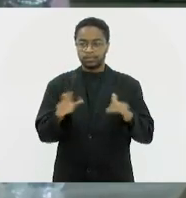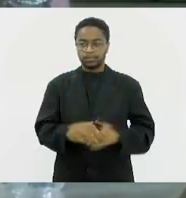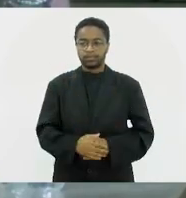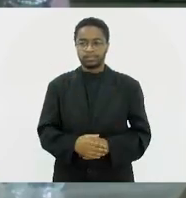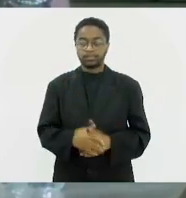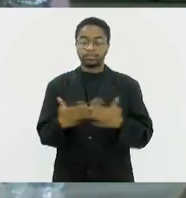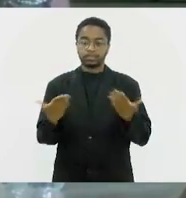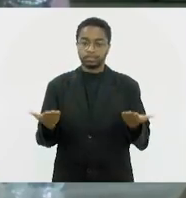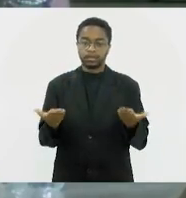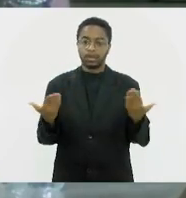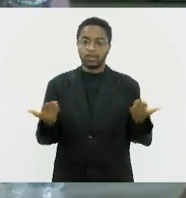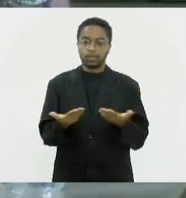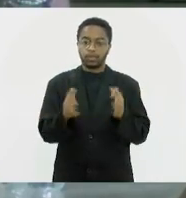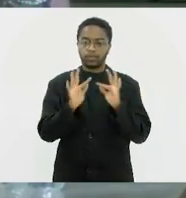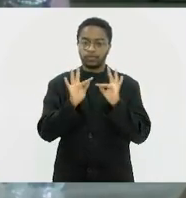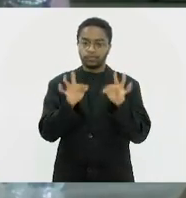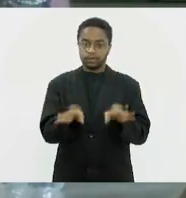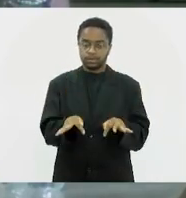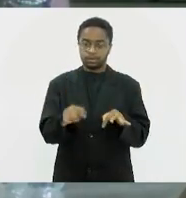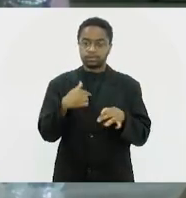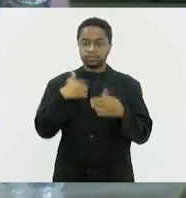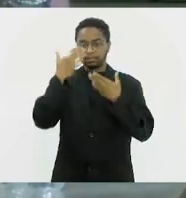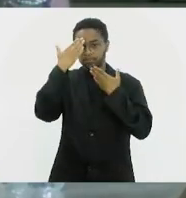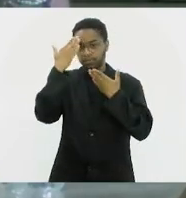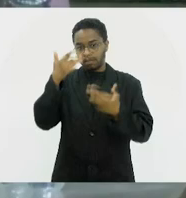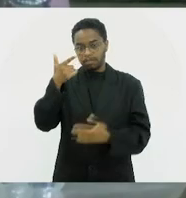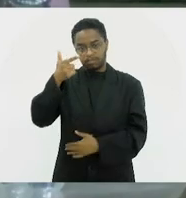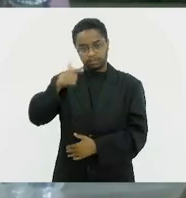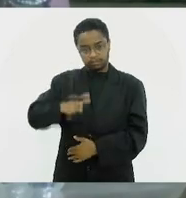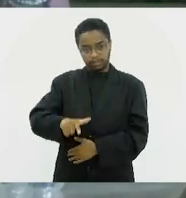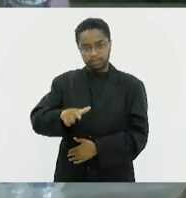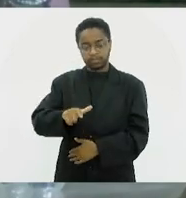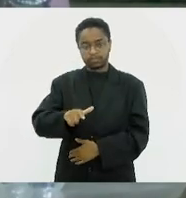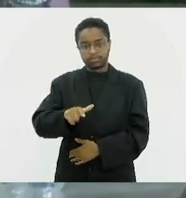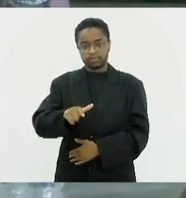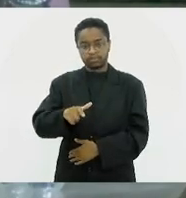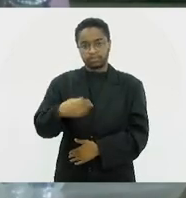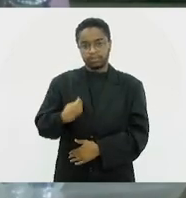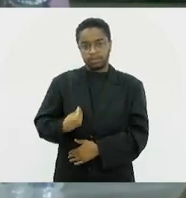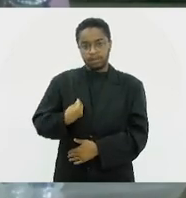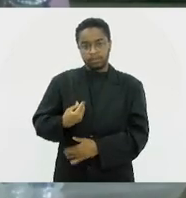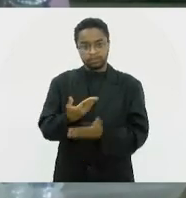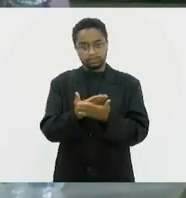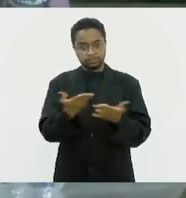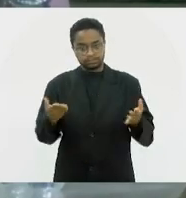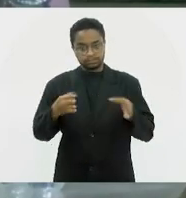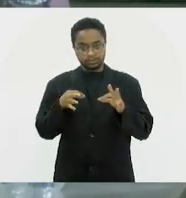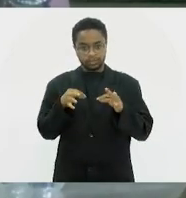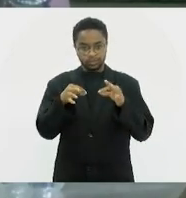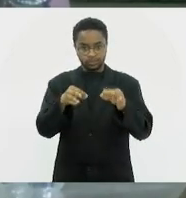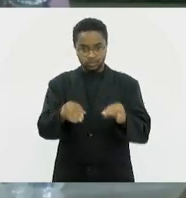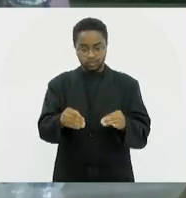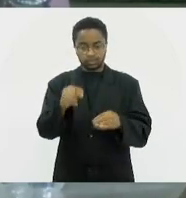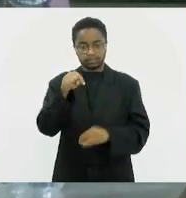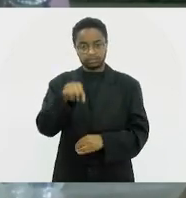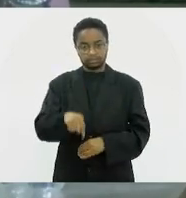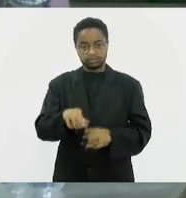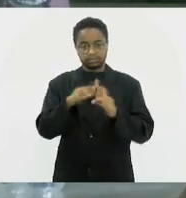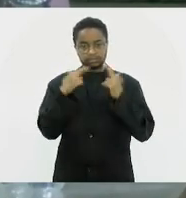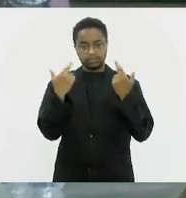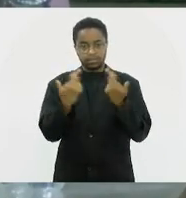para finalizar, agradeço mais uma vez a presença de todas e todos vocês nessa audiência